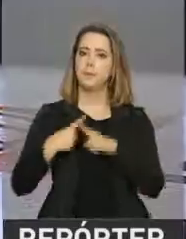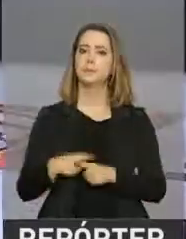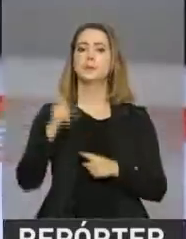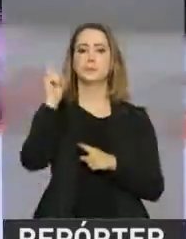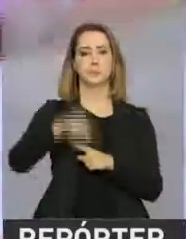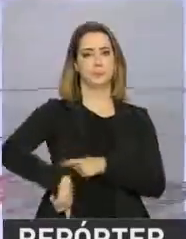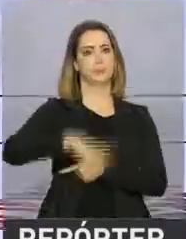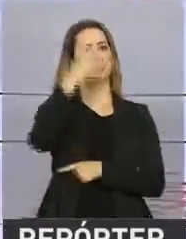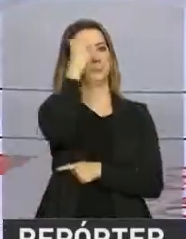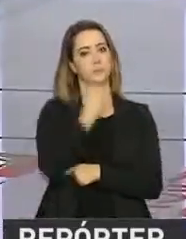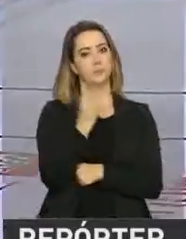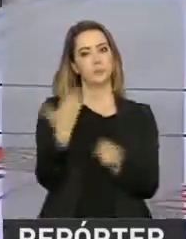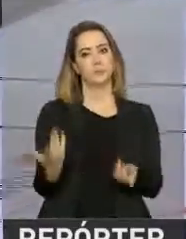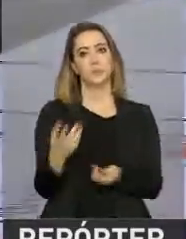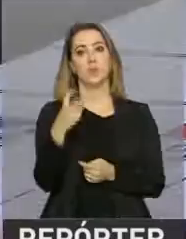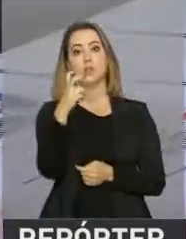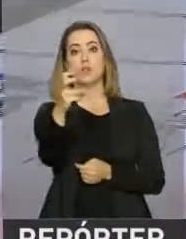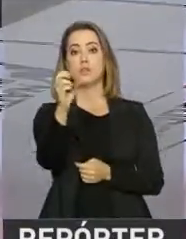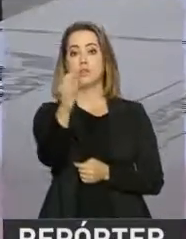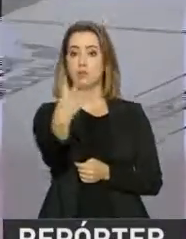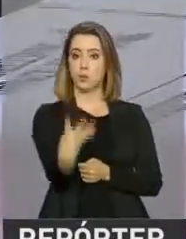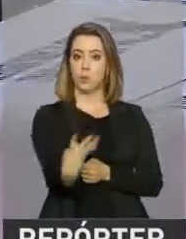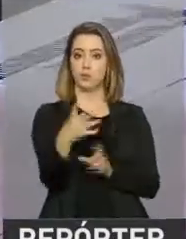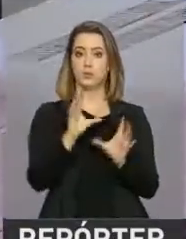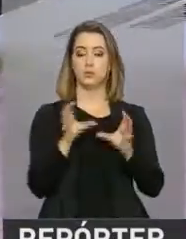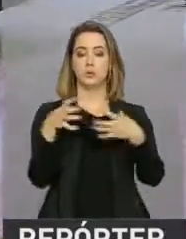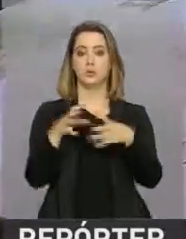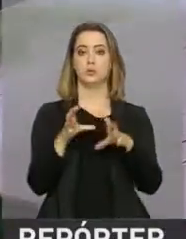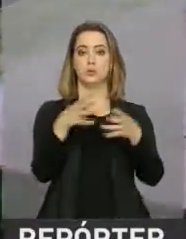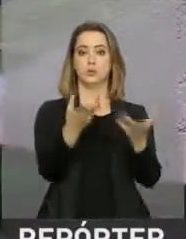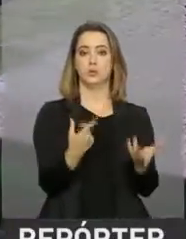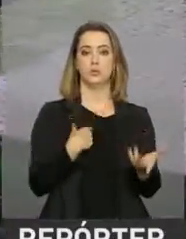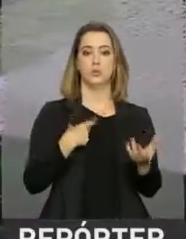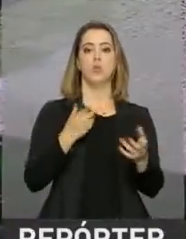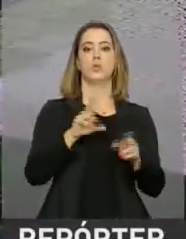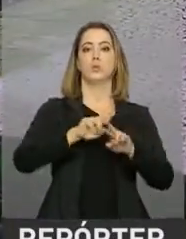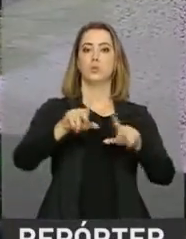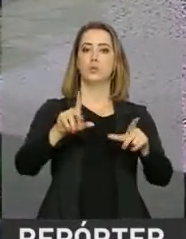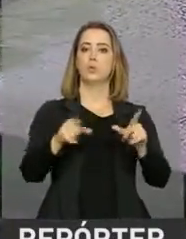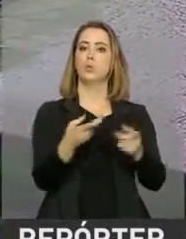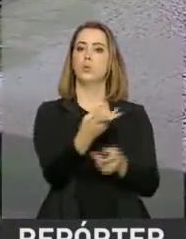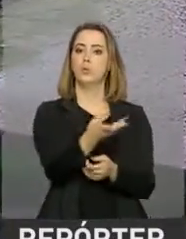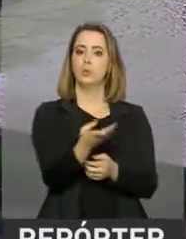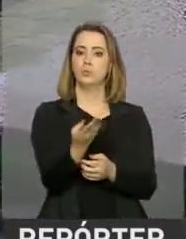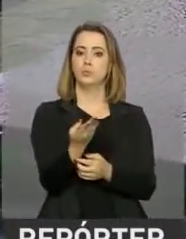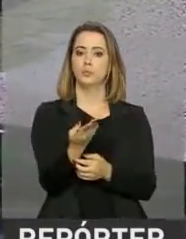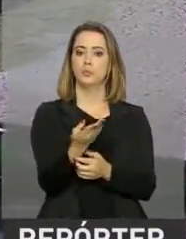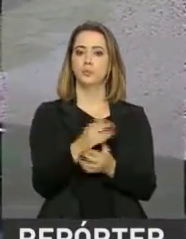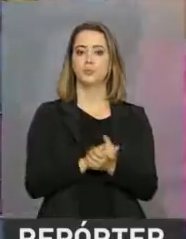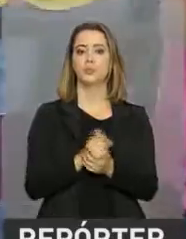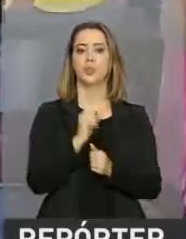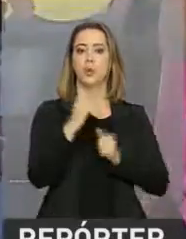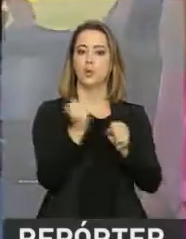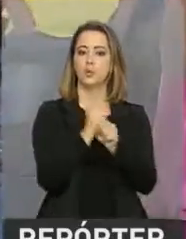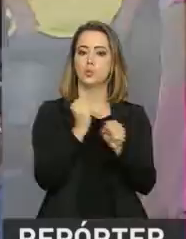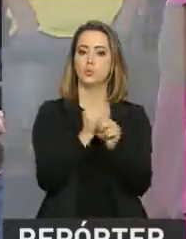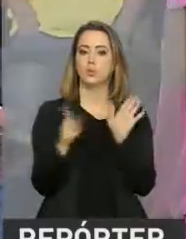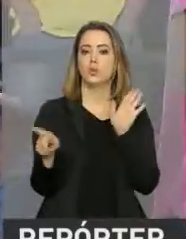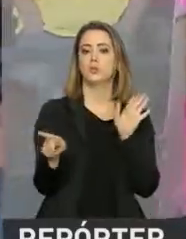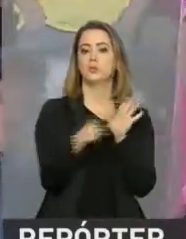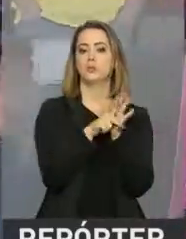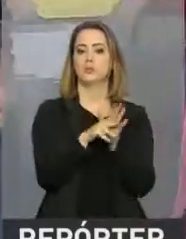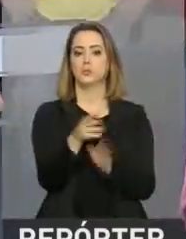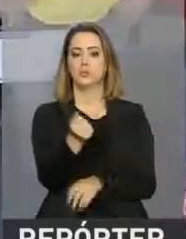sério. São 54 equipes competindo com protótipos construídos pelos estudantes, que vão